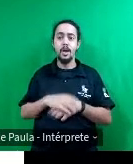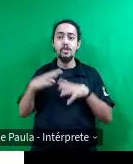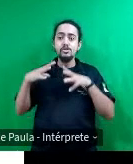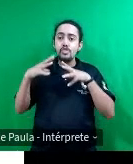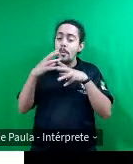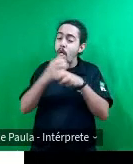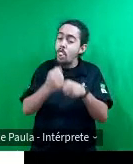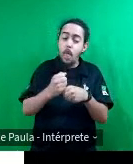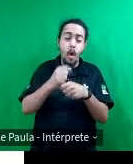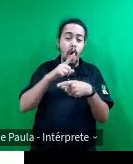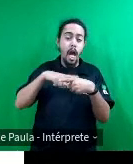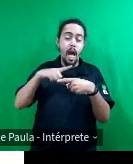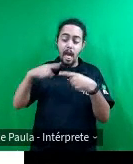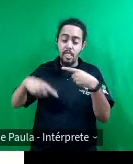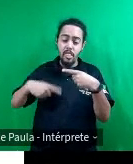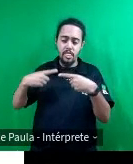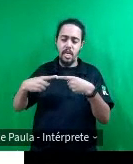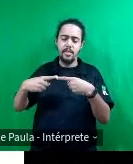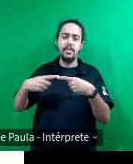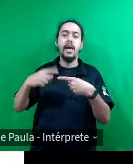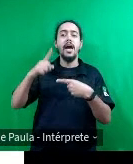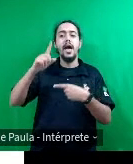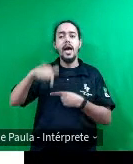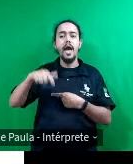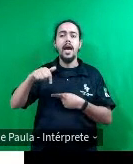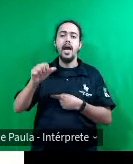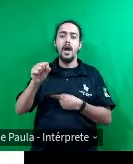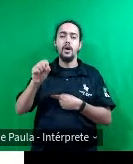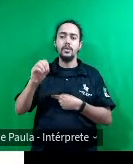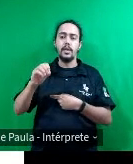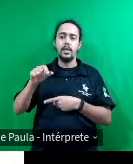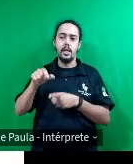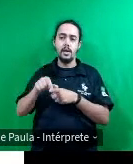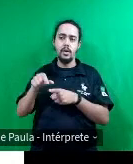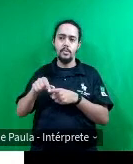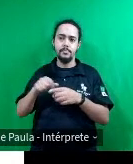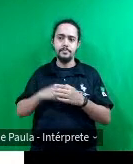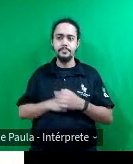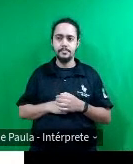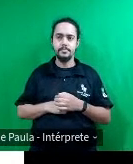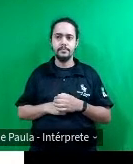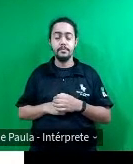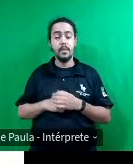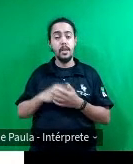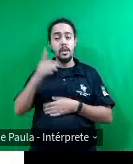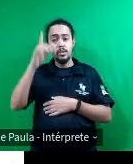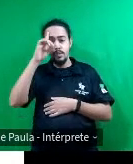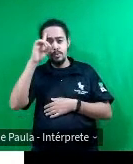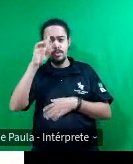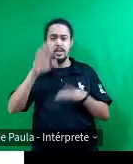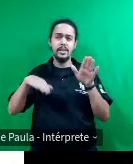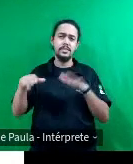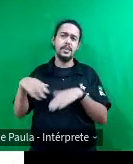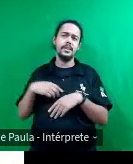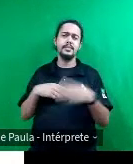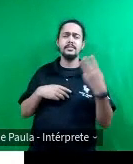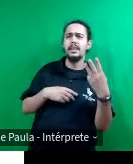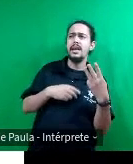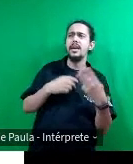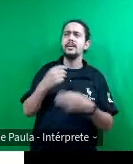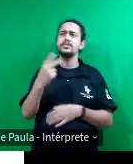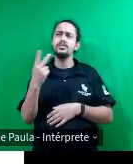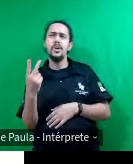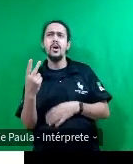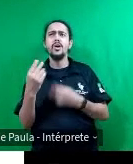estão conectadas em série, nós vamos chegar em 80 ohms. No dia a dia, no circuito, que às vezes tem 3 resistores, 2 que é o mais comum, 3,